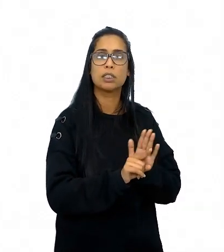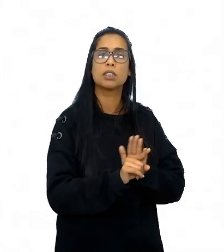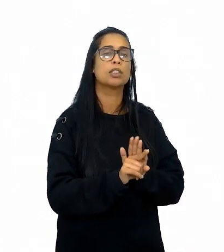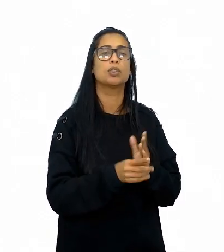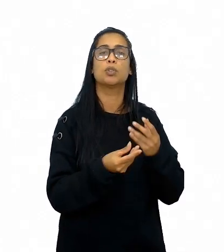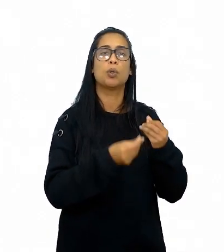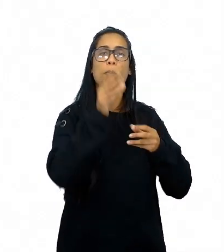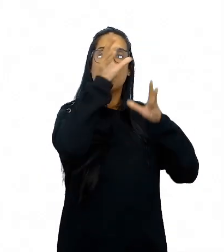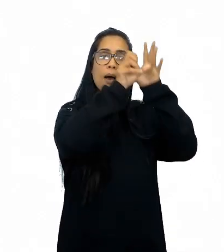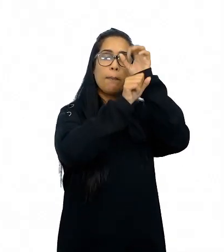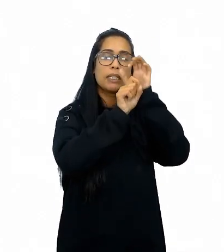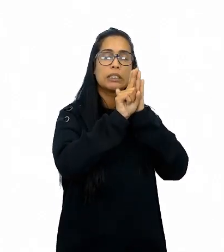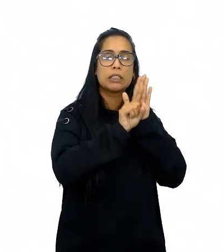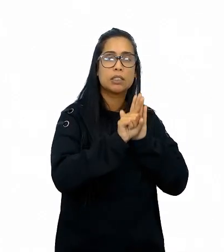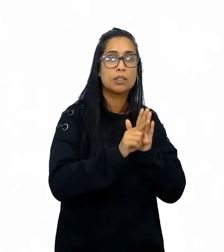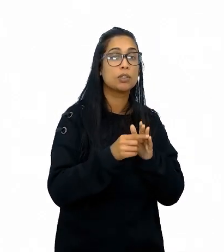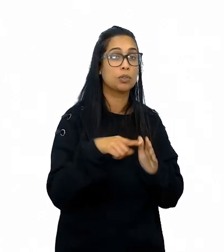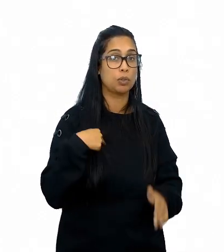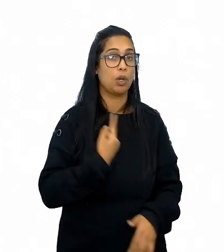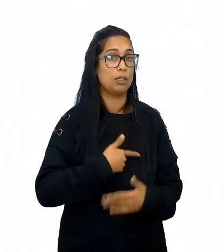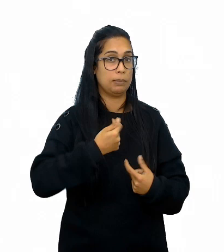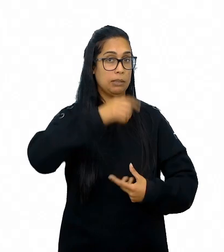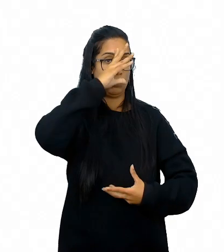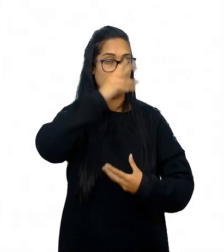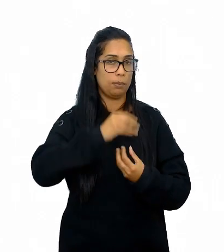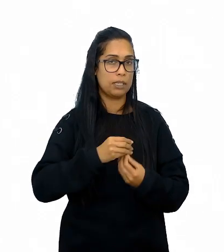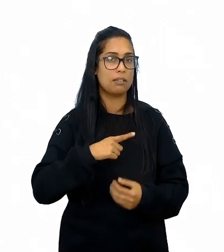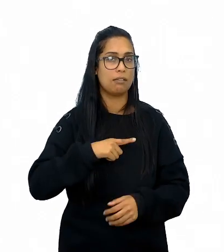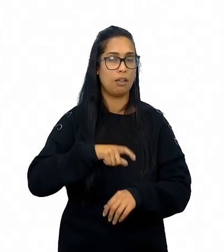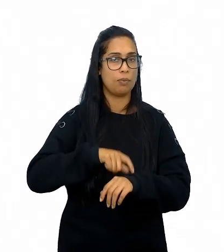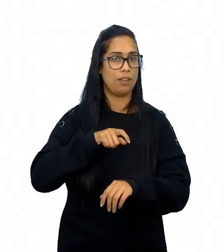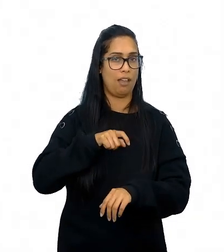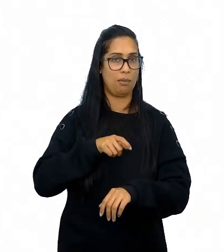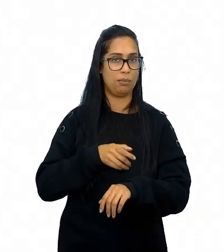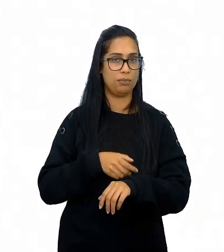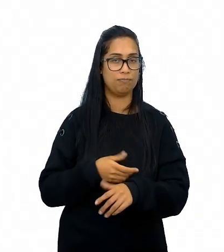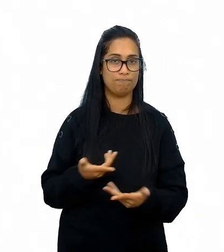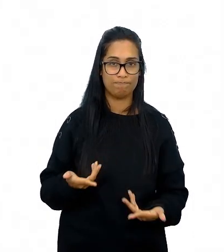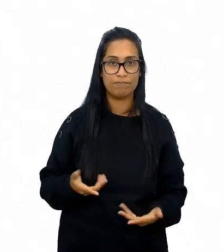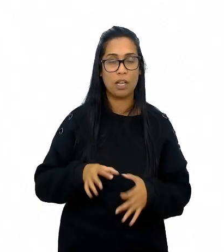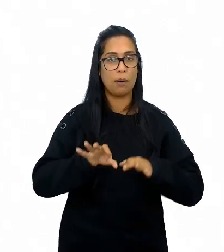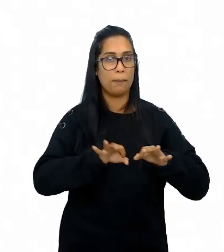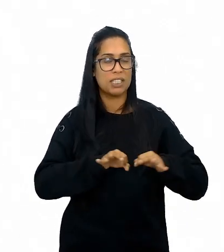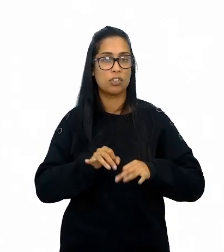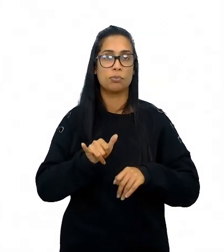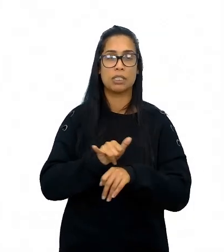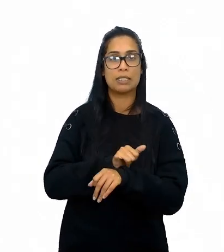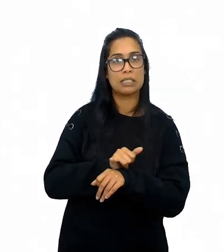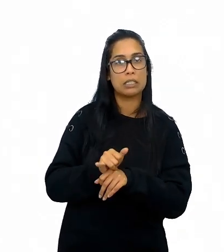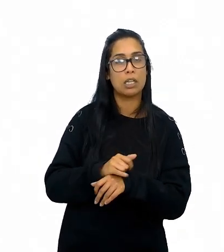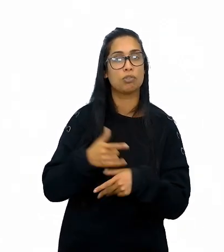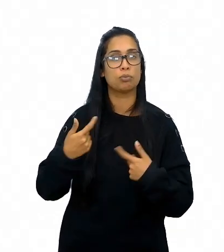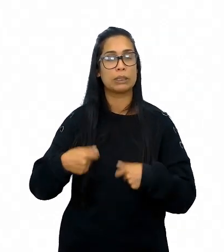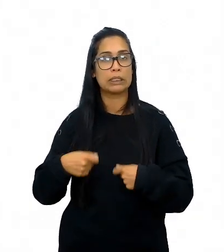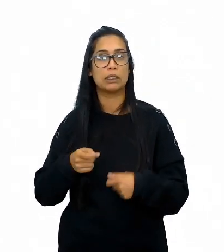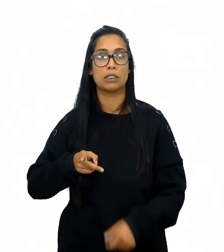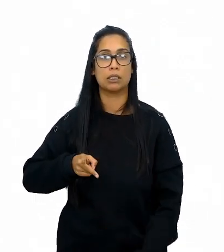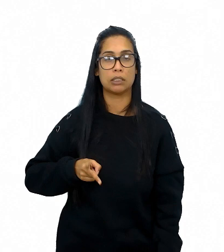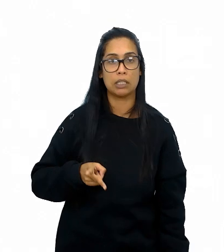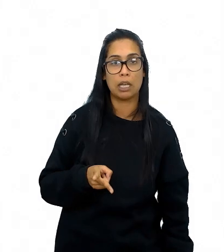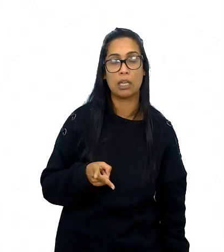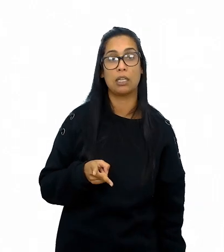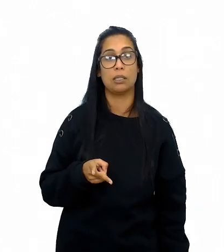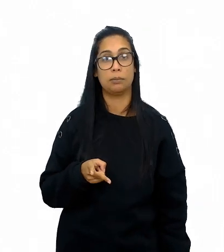investigação, a gente entende que isso demanda um tempo grande de planejamento, isso demanda um tempo grande